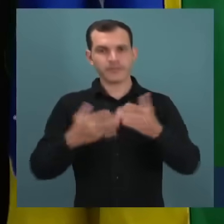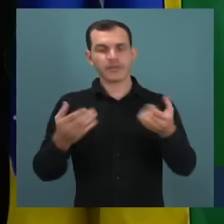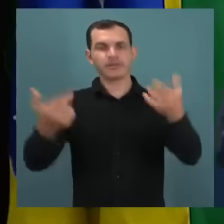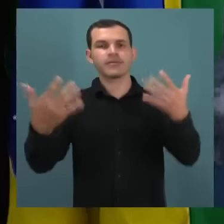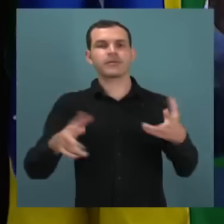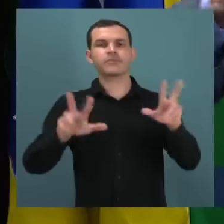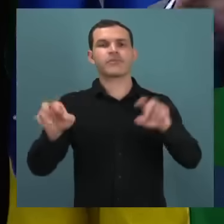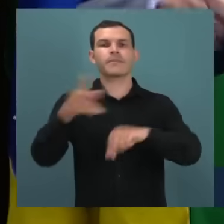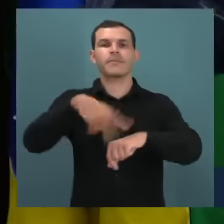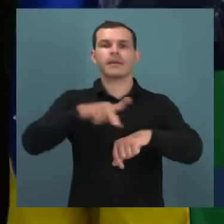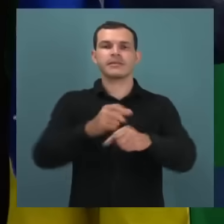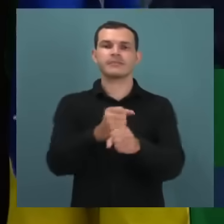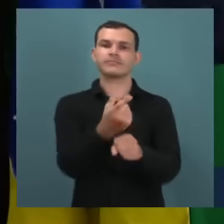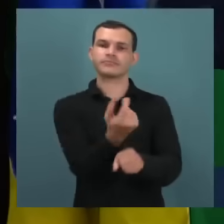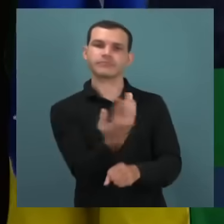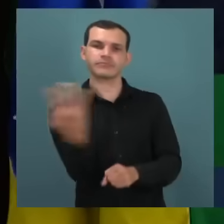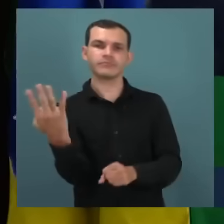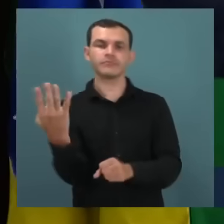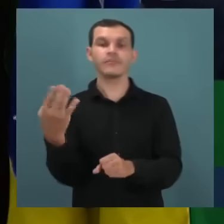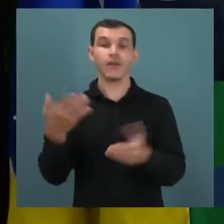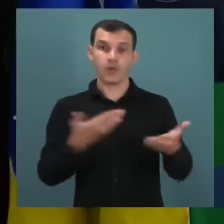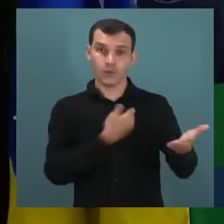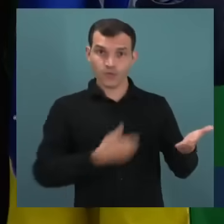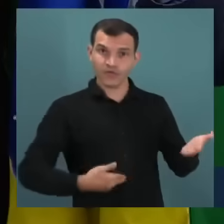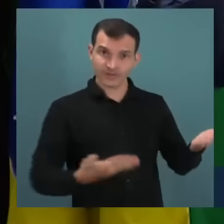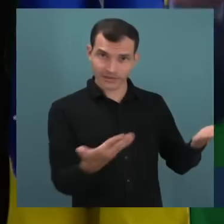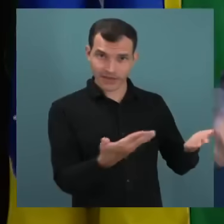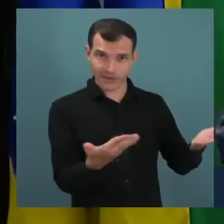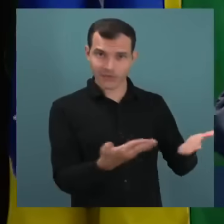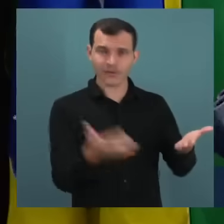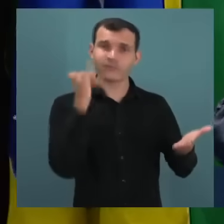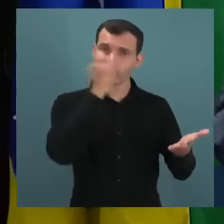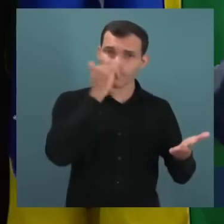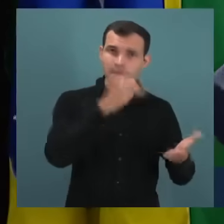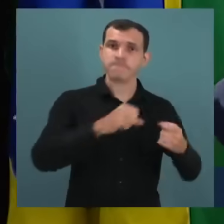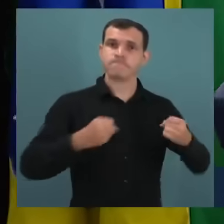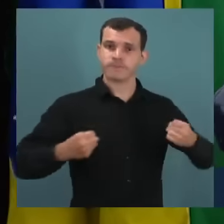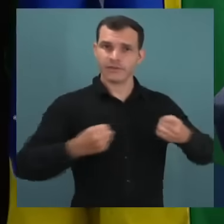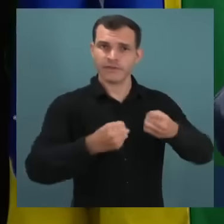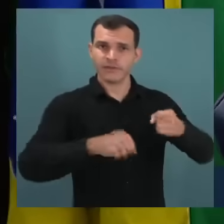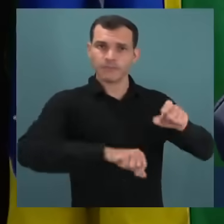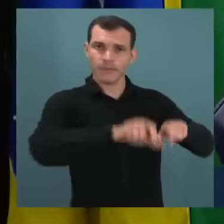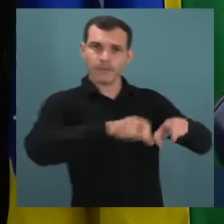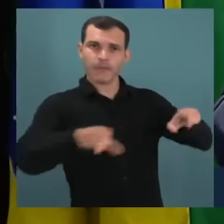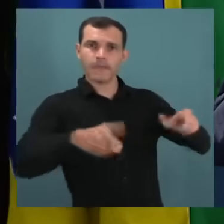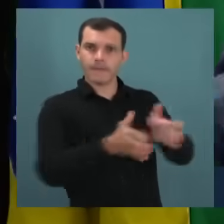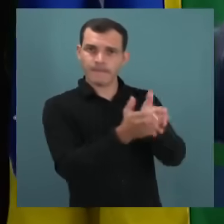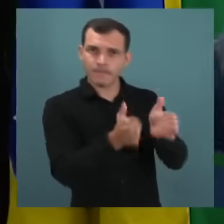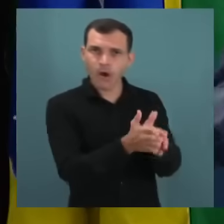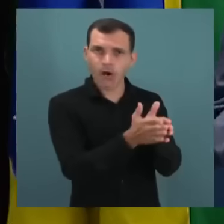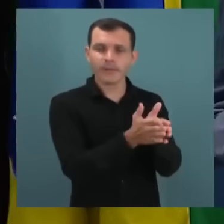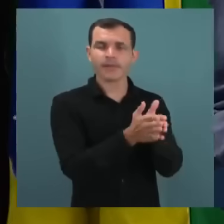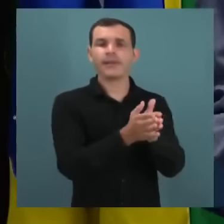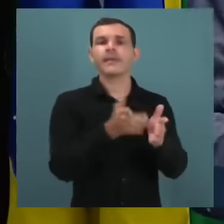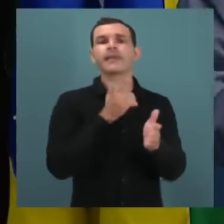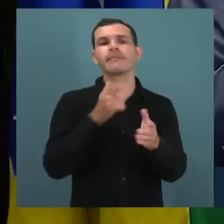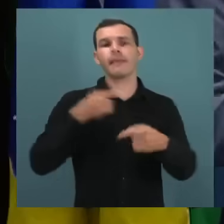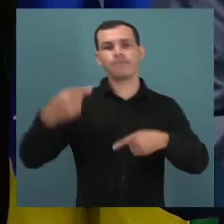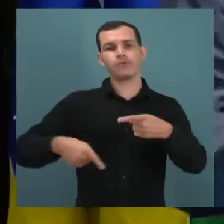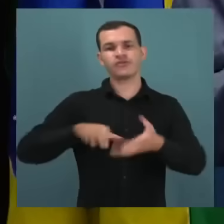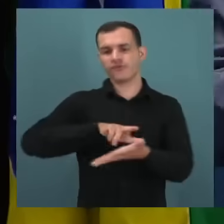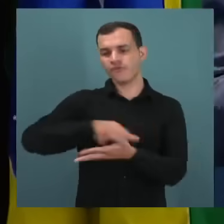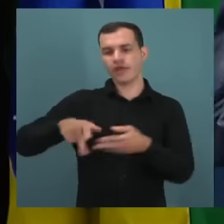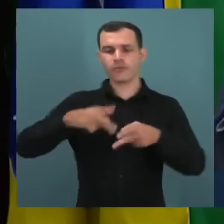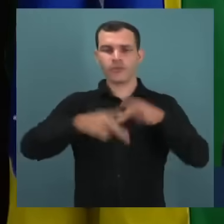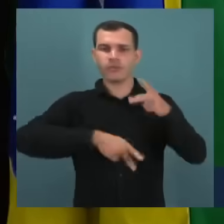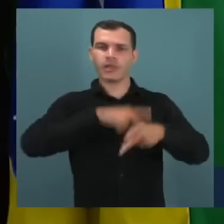2024, este governo que diz que defende os pobres e que fez uma série de políticas populistas que se